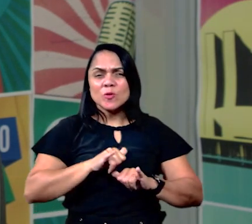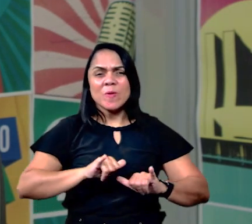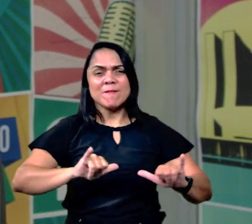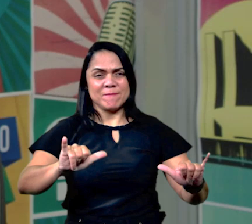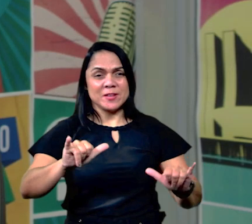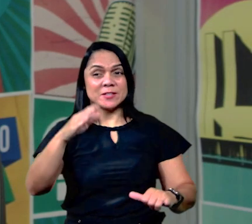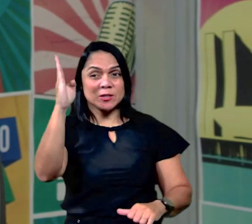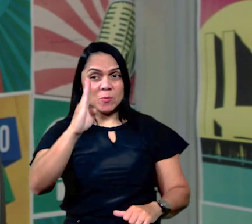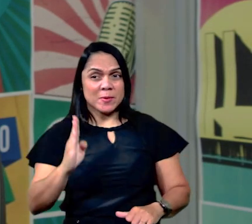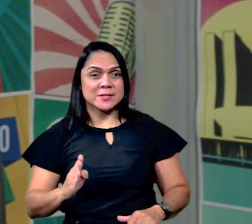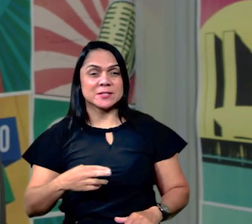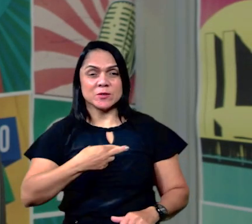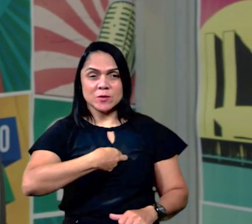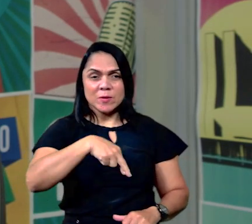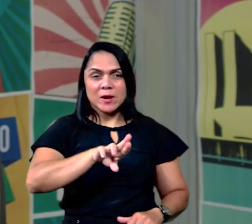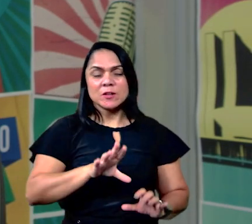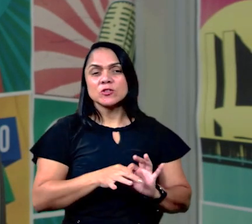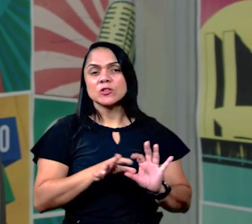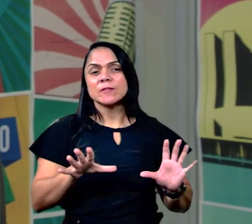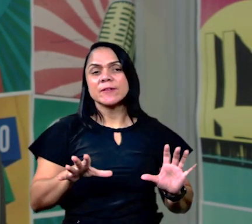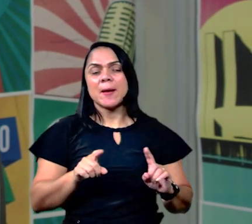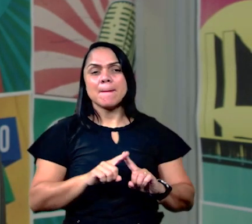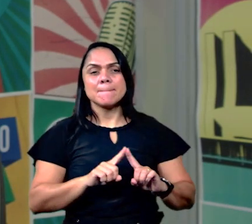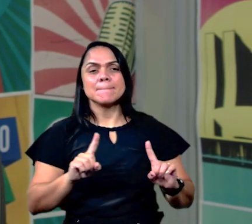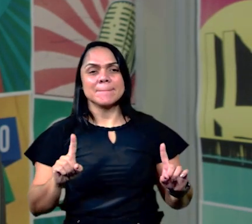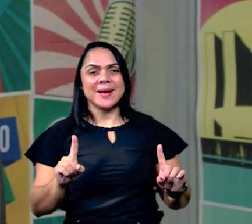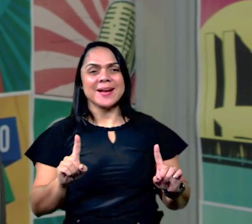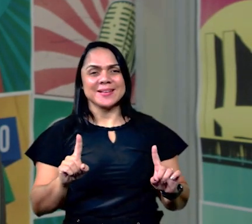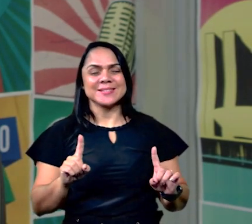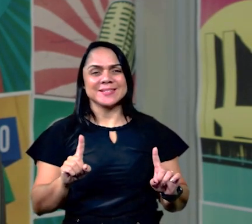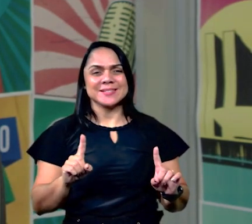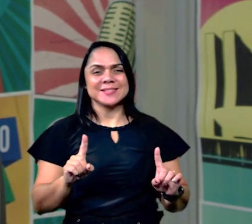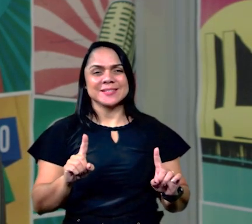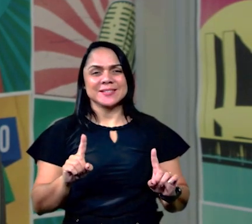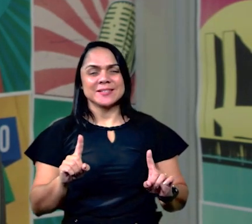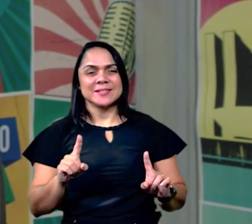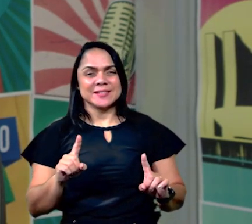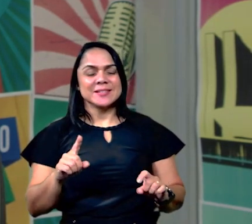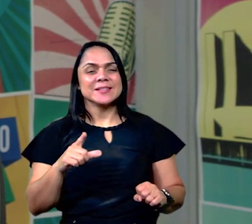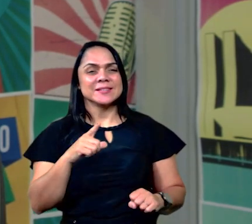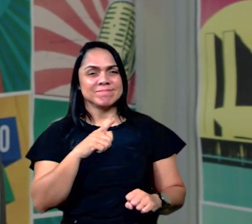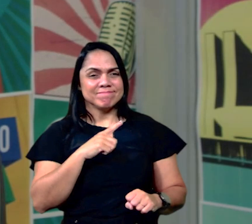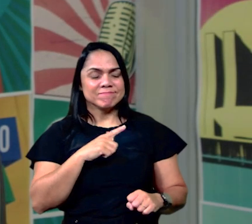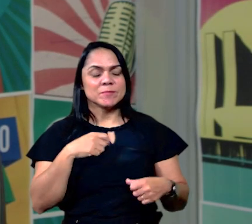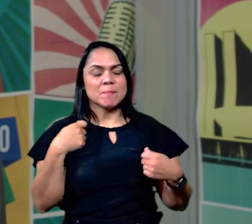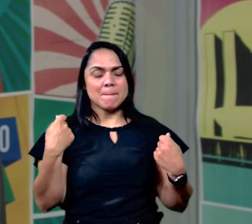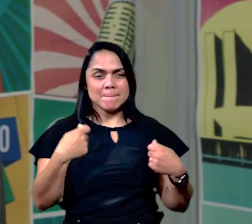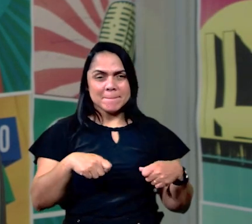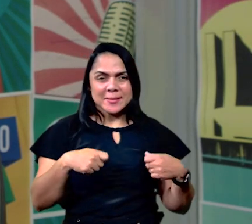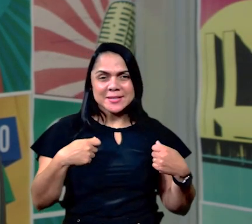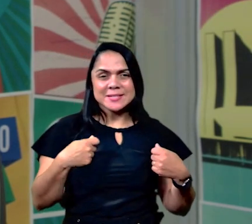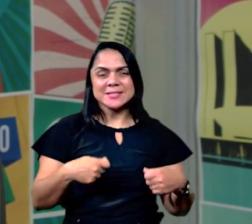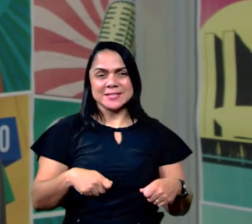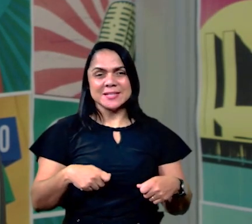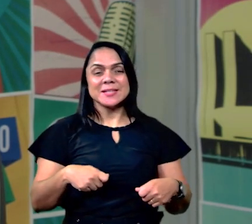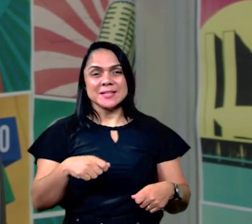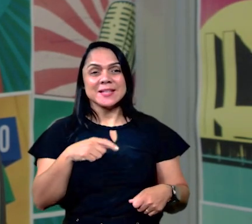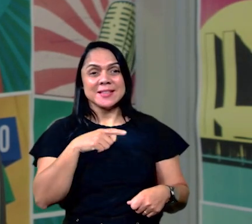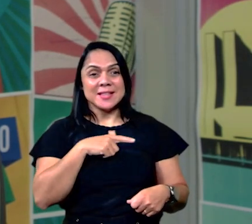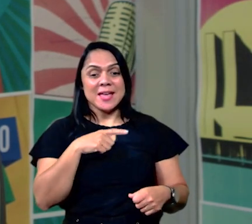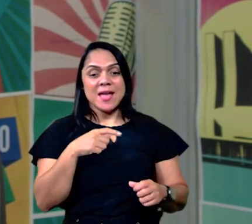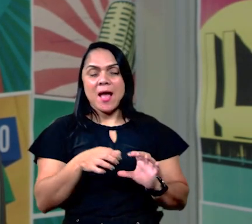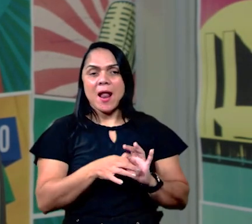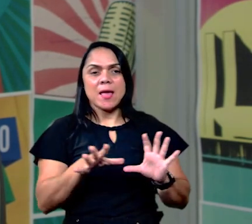mas deriva-se inclusive, né, da ideia de liberdade religiosa, que nós precisamos da laicidade para garantir a